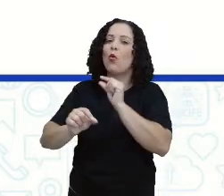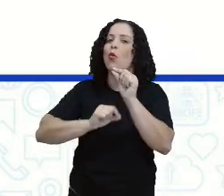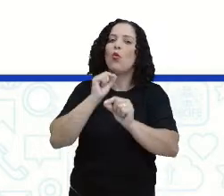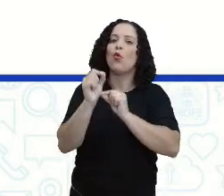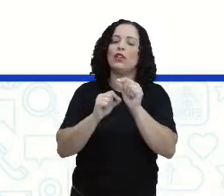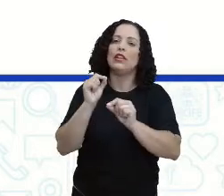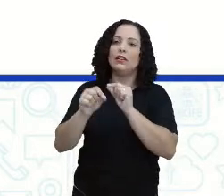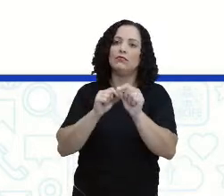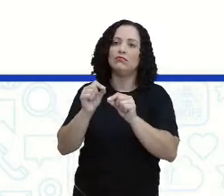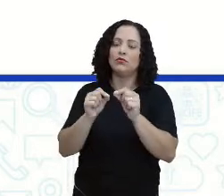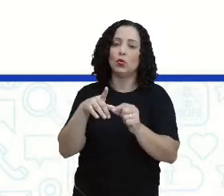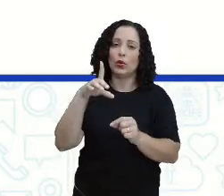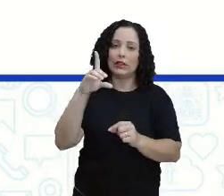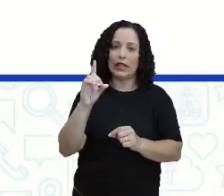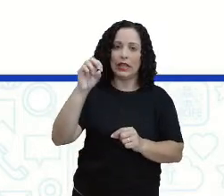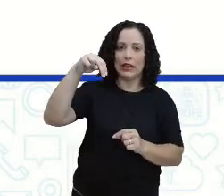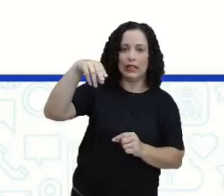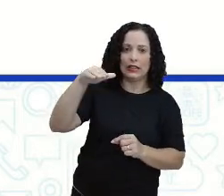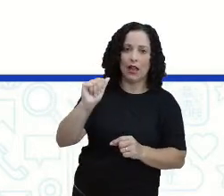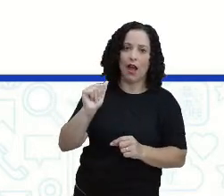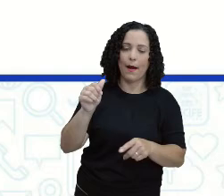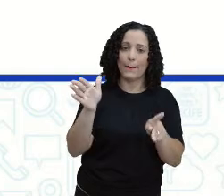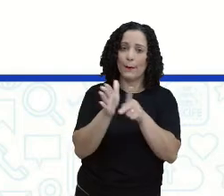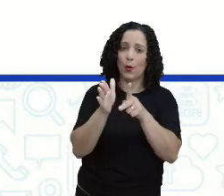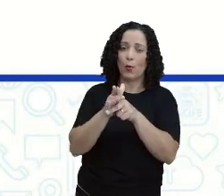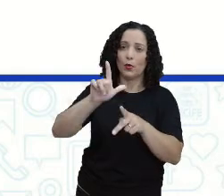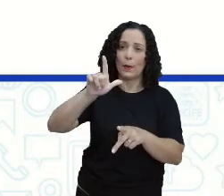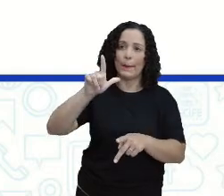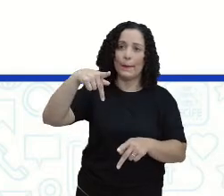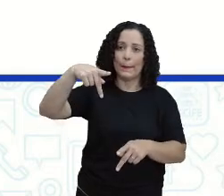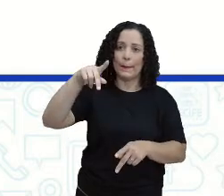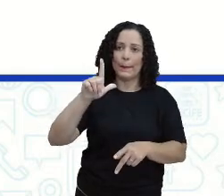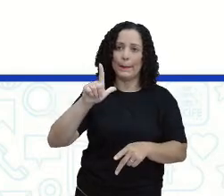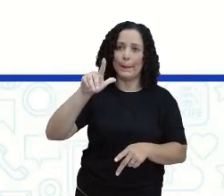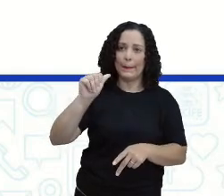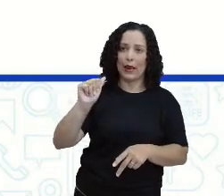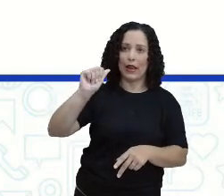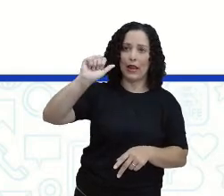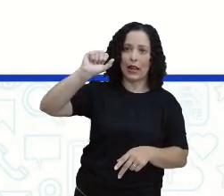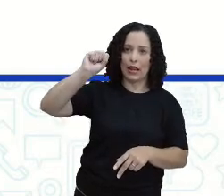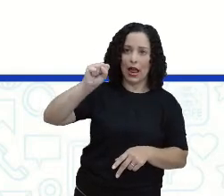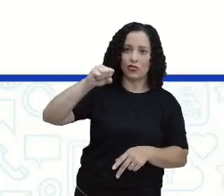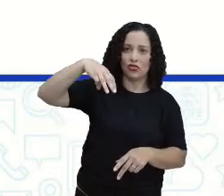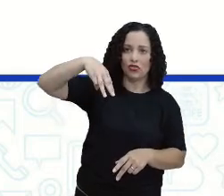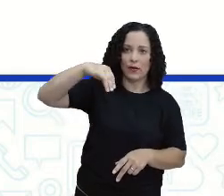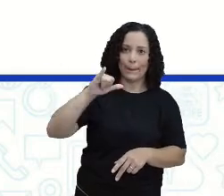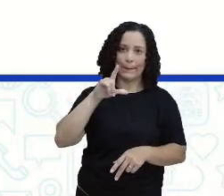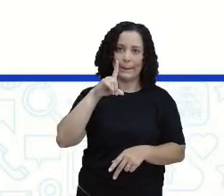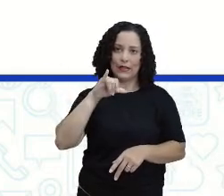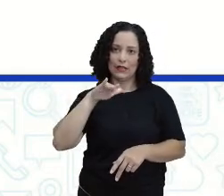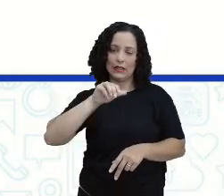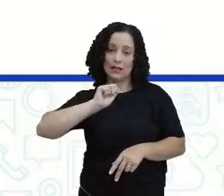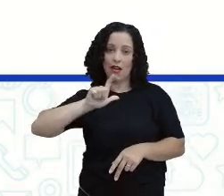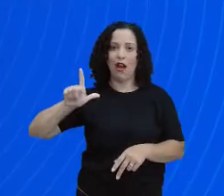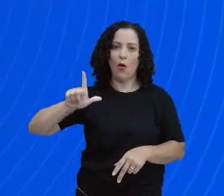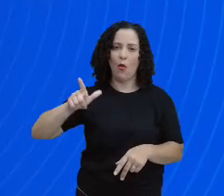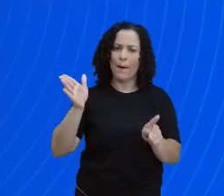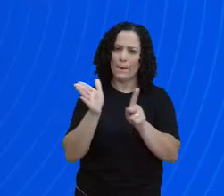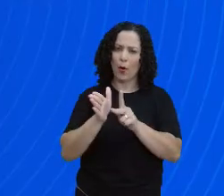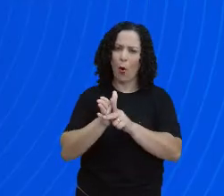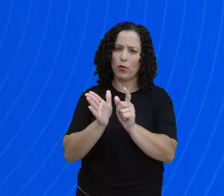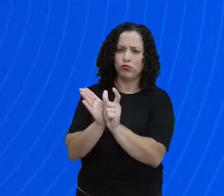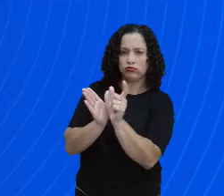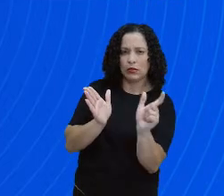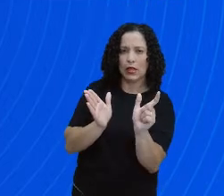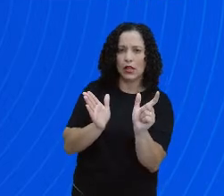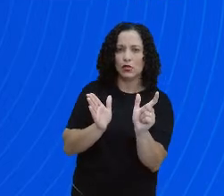no DNA de um plasmídio. O plasmídio aí é só uma parte do DNA nesse